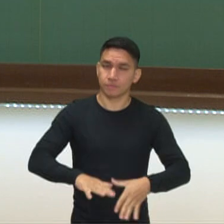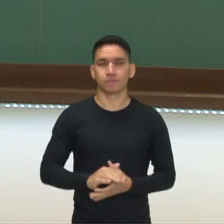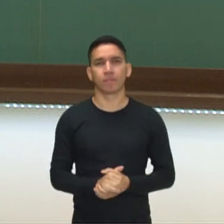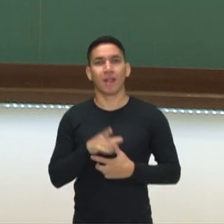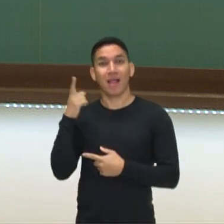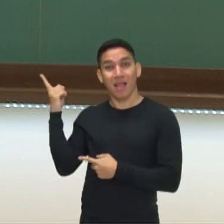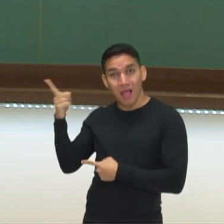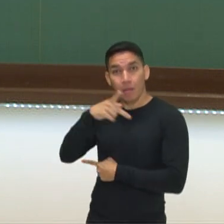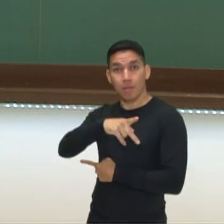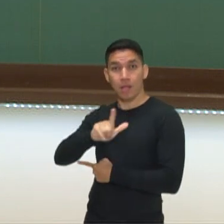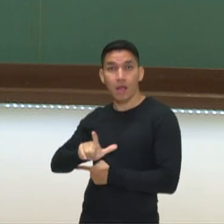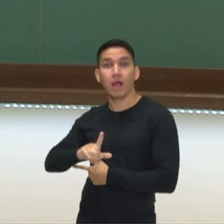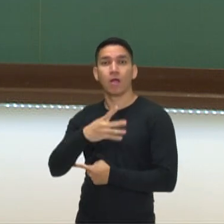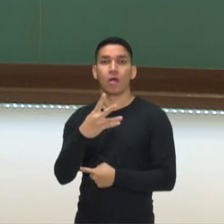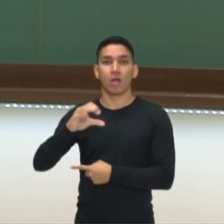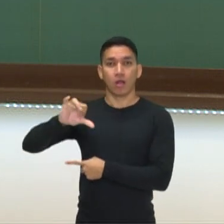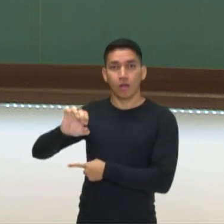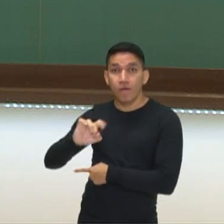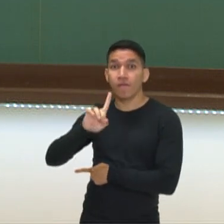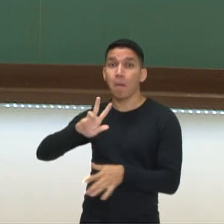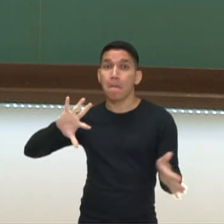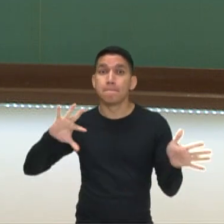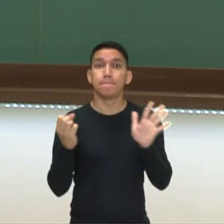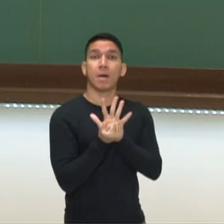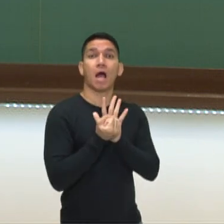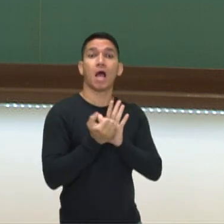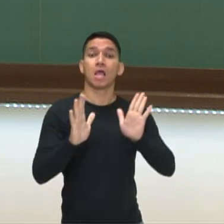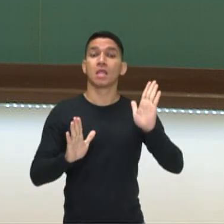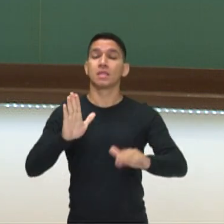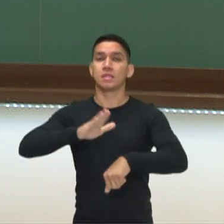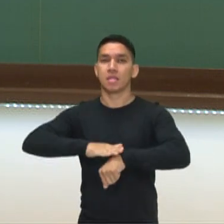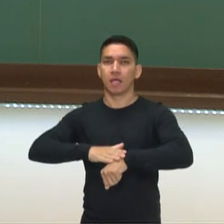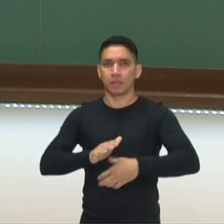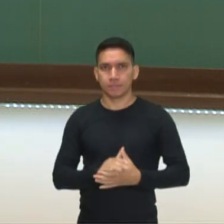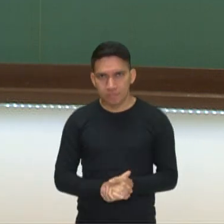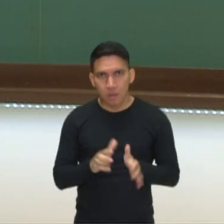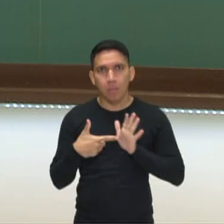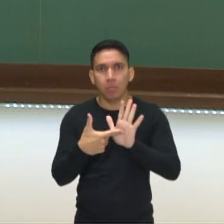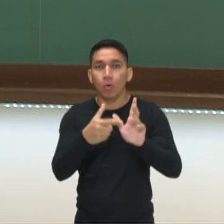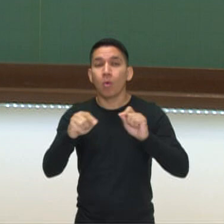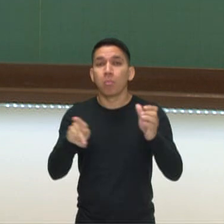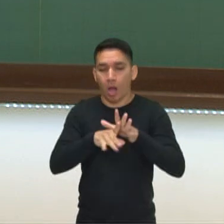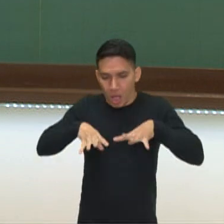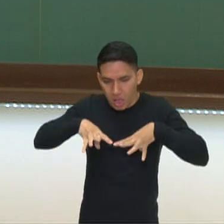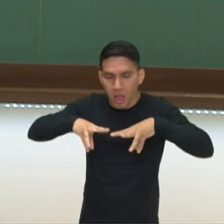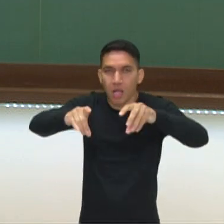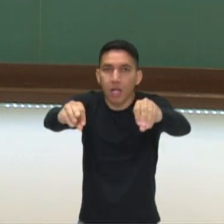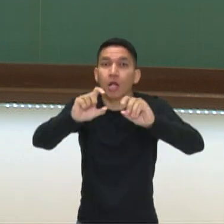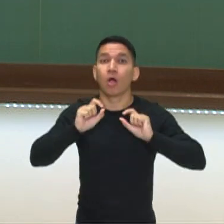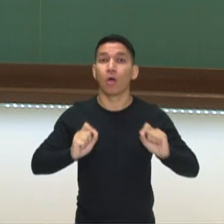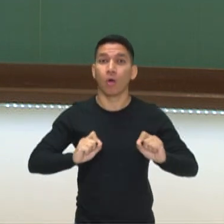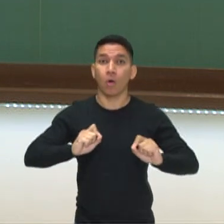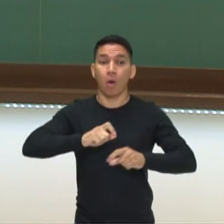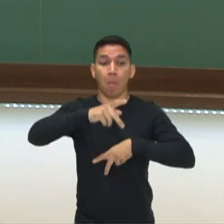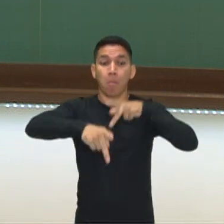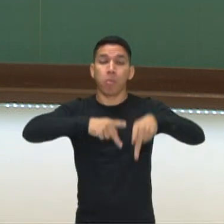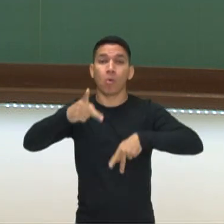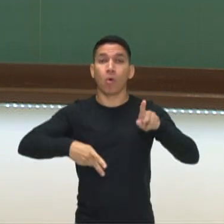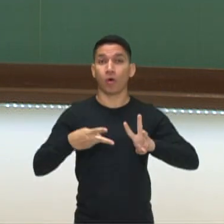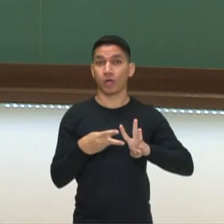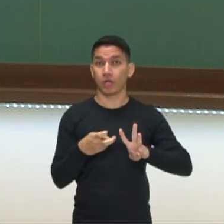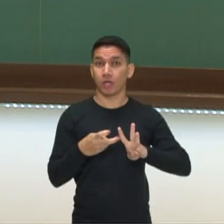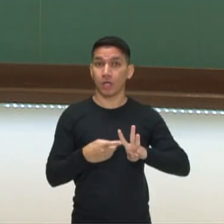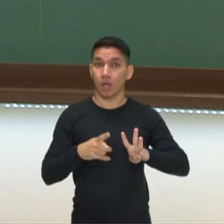vai estabelecer um marco temporal. Esse marco temporal vai dizer que as terras das populações indígenas